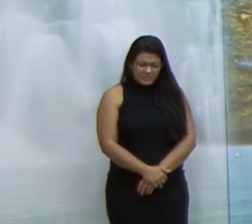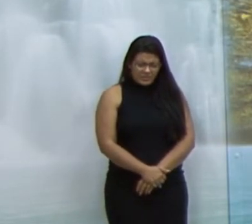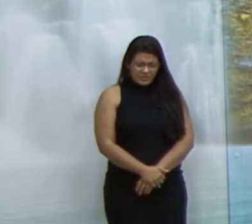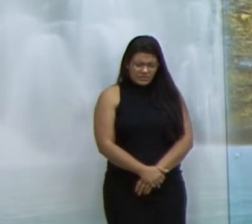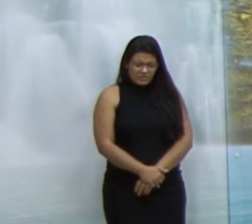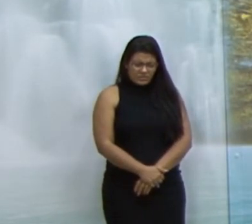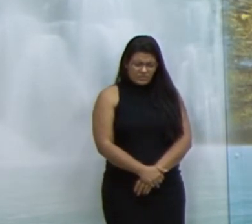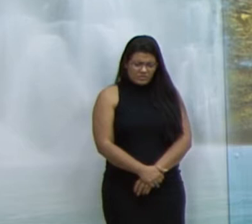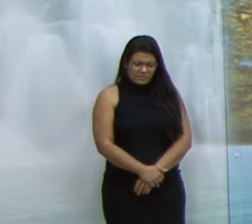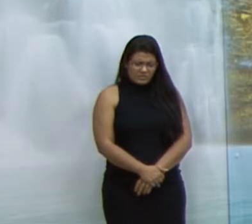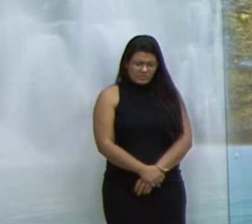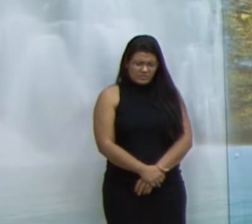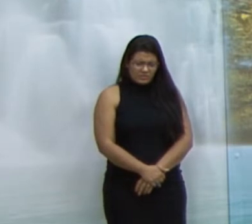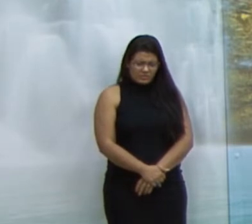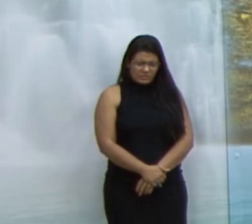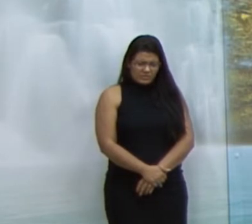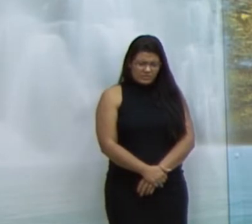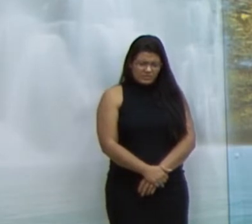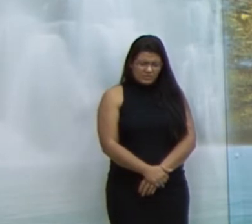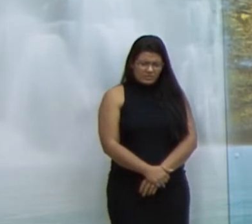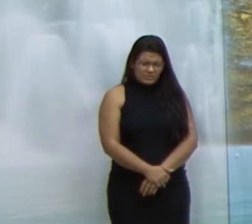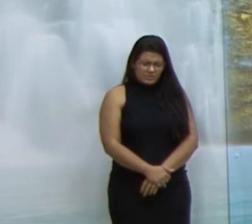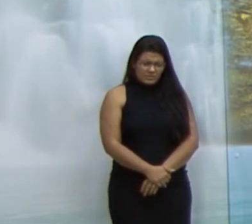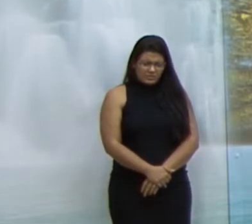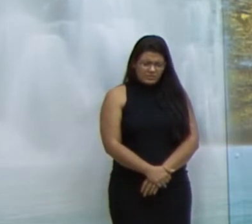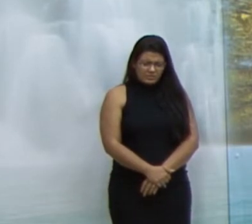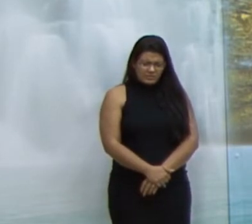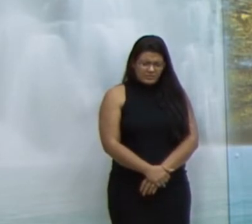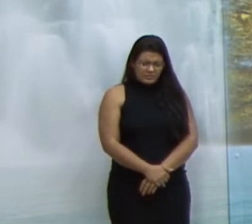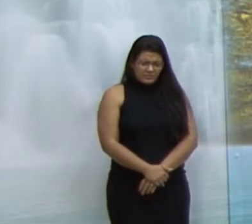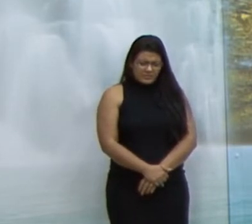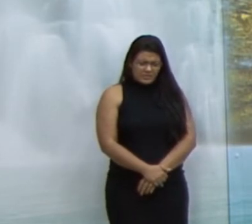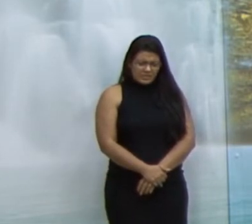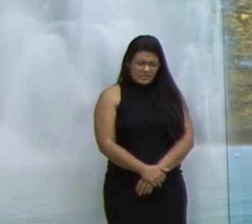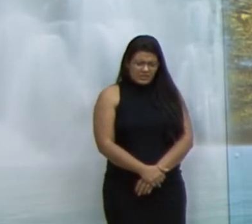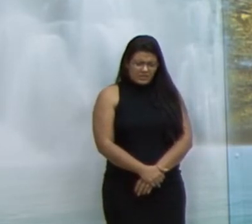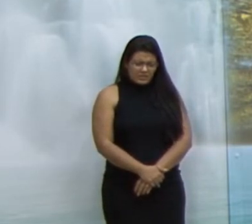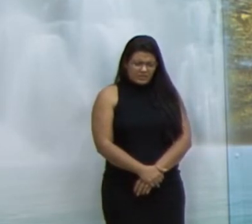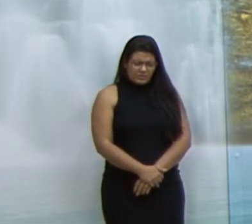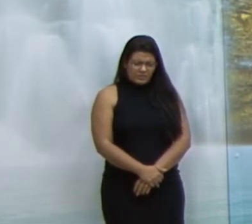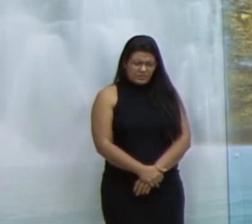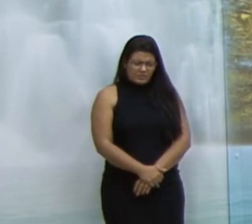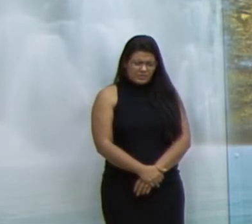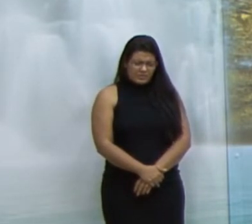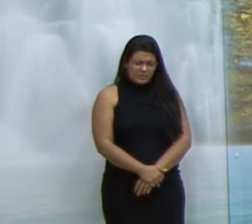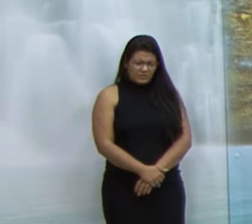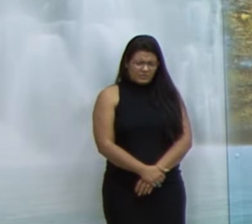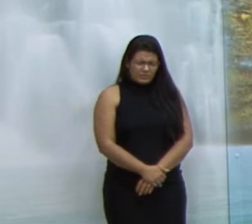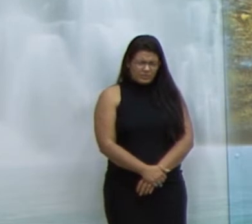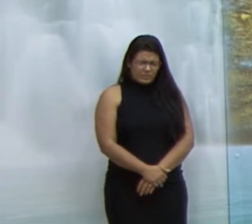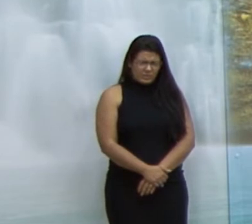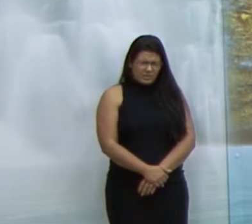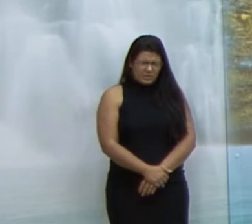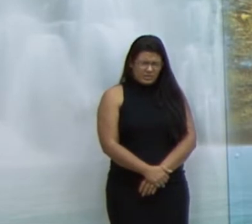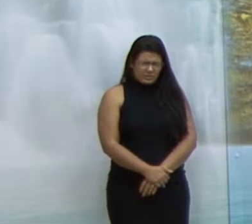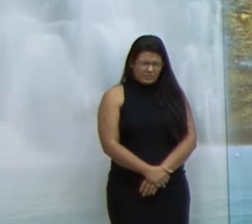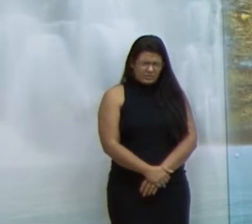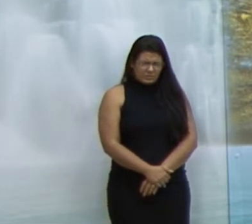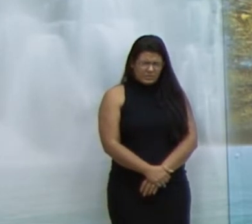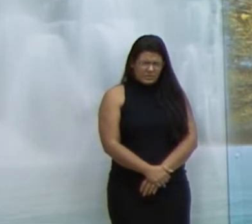igreja, ela é santa. A noiva é pura. Não toque na noiva. A noiva não